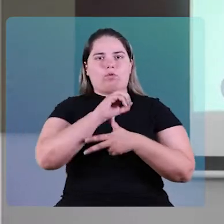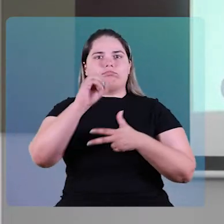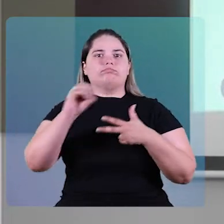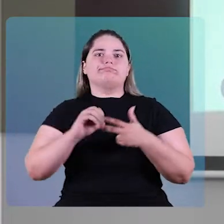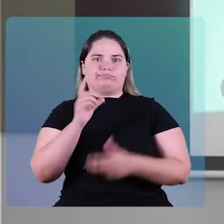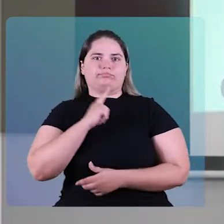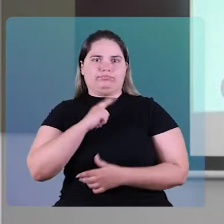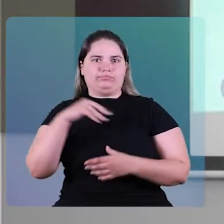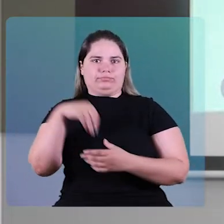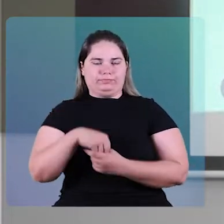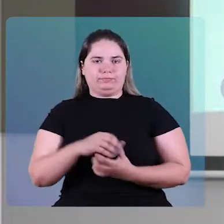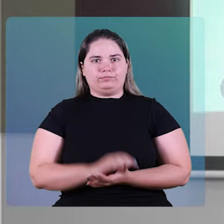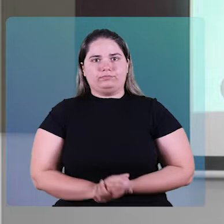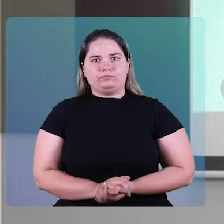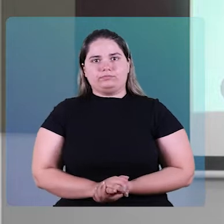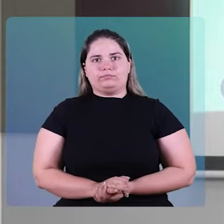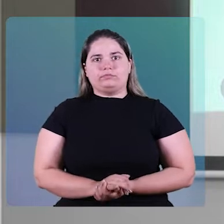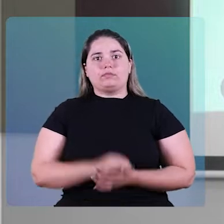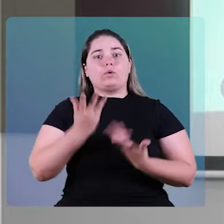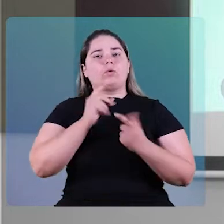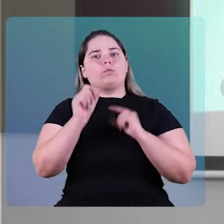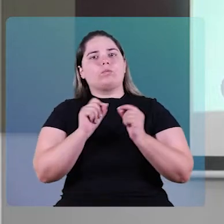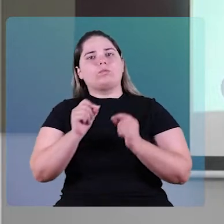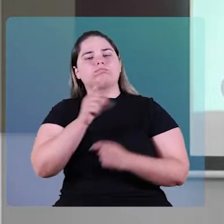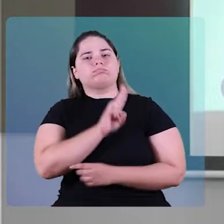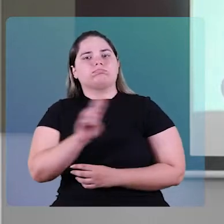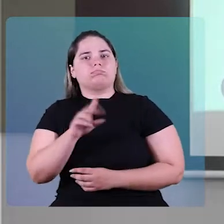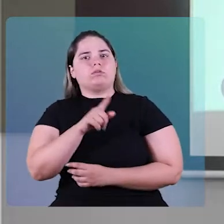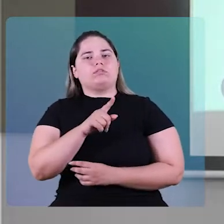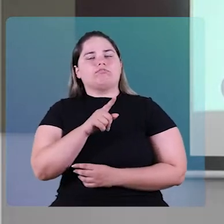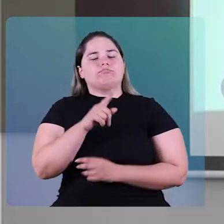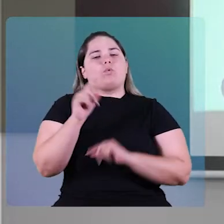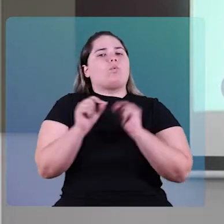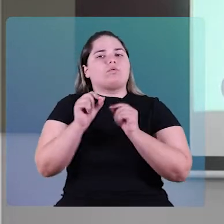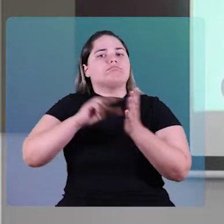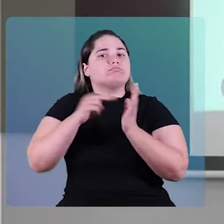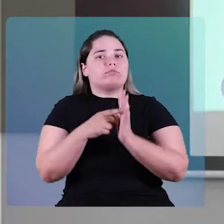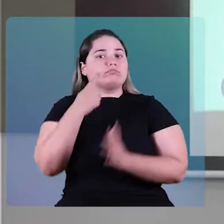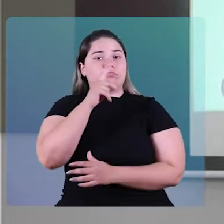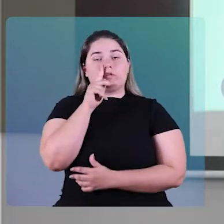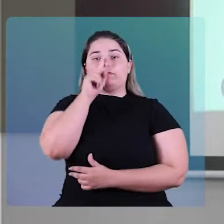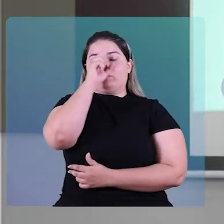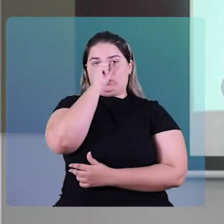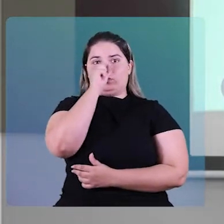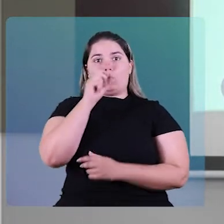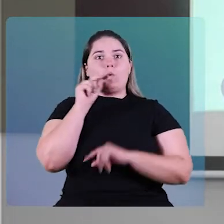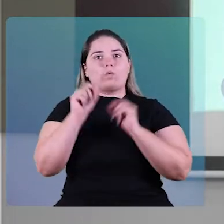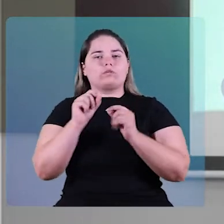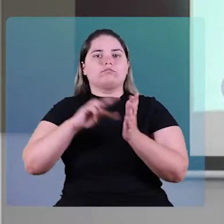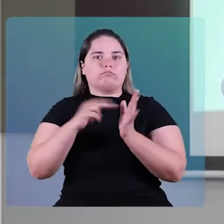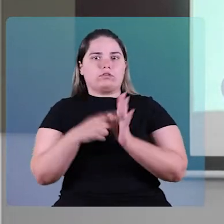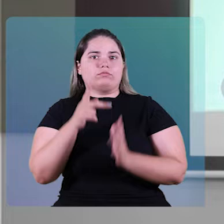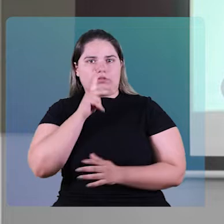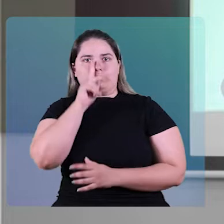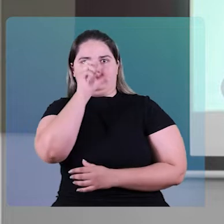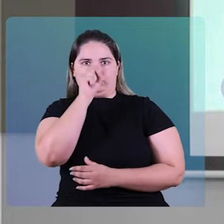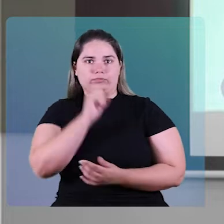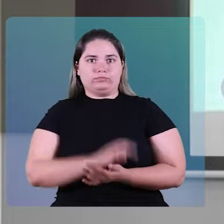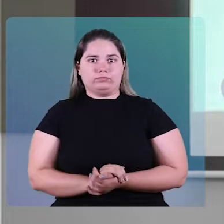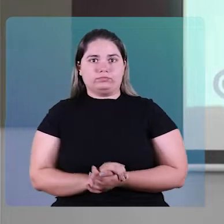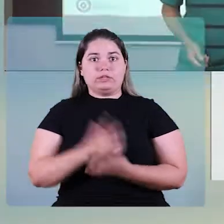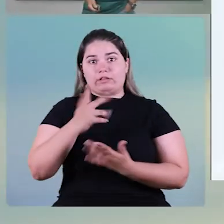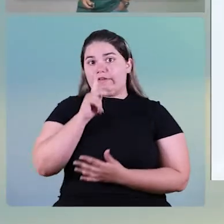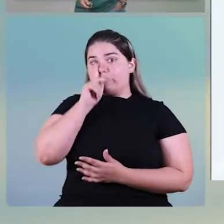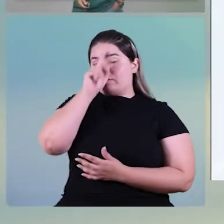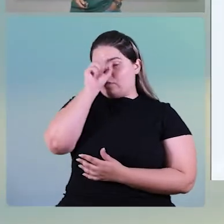Enem. O que é que nós chamamos de força? O que é que representa uma força?